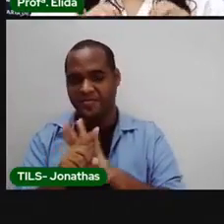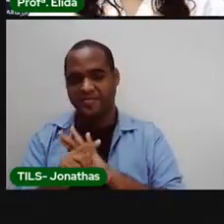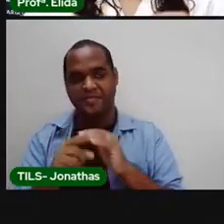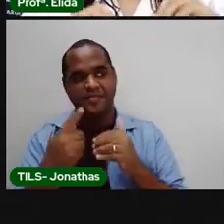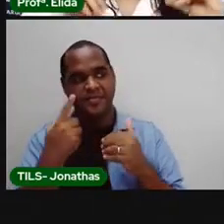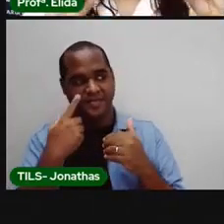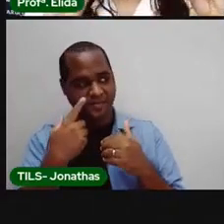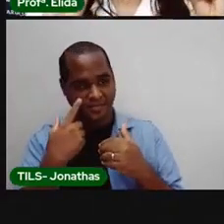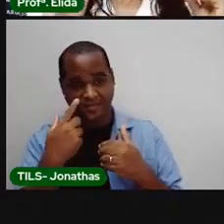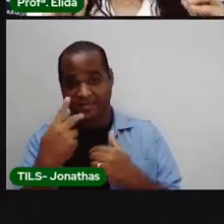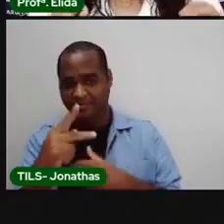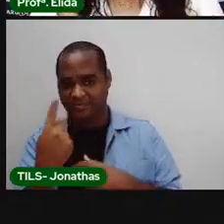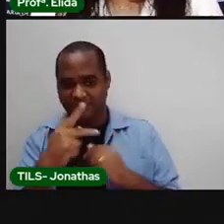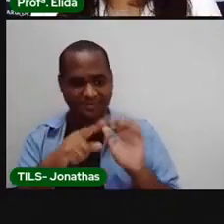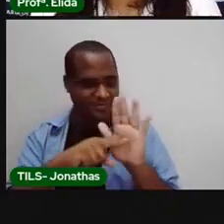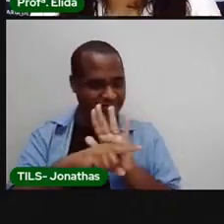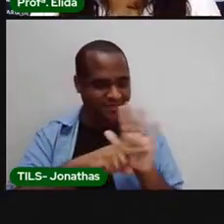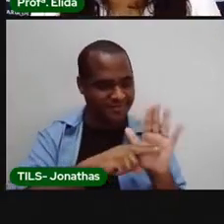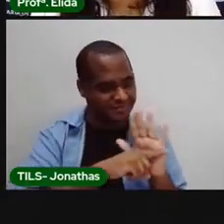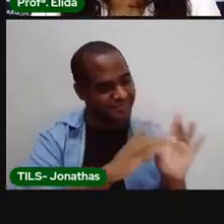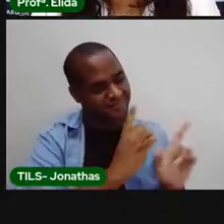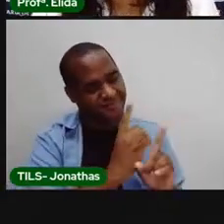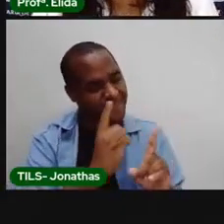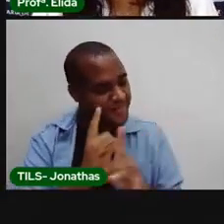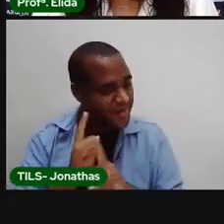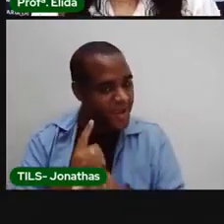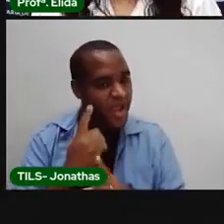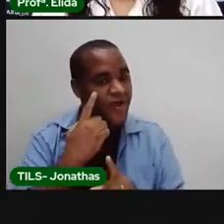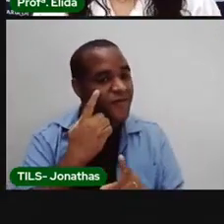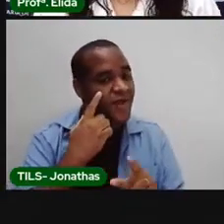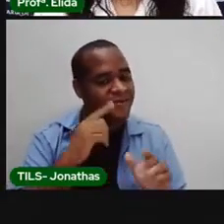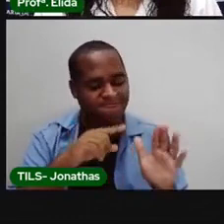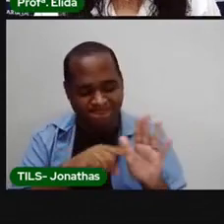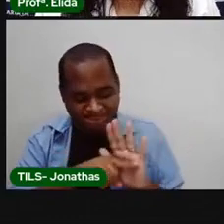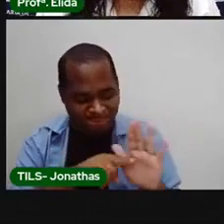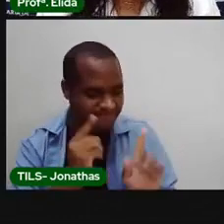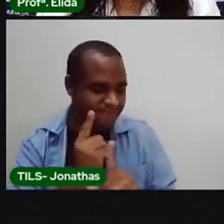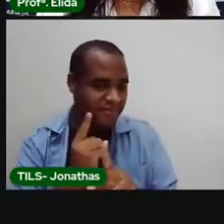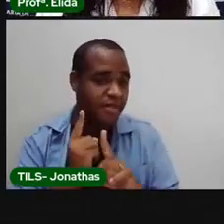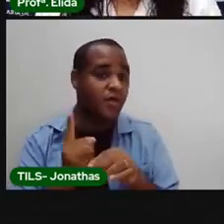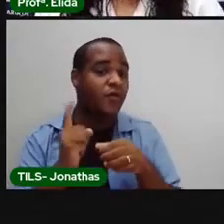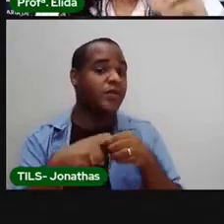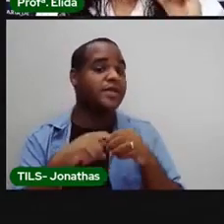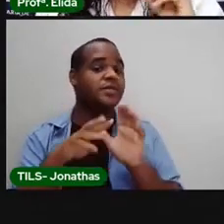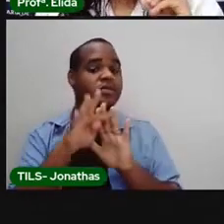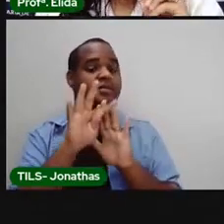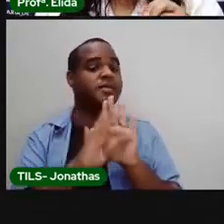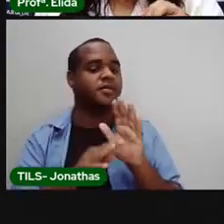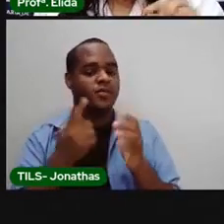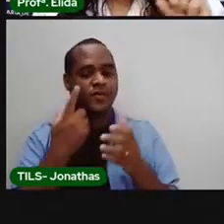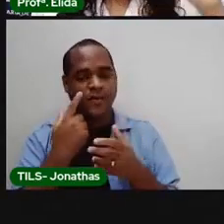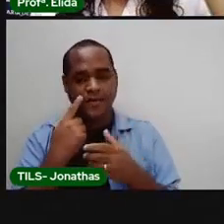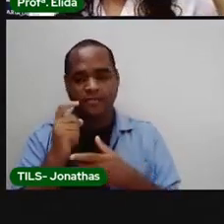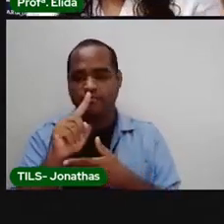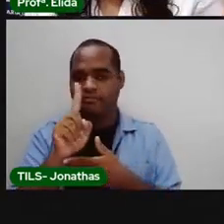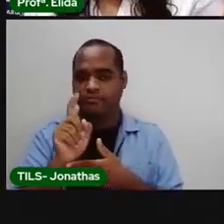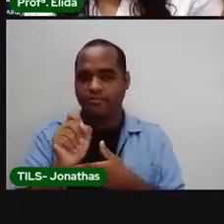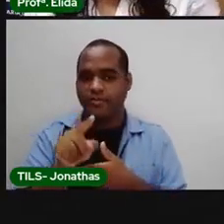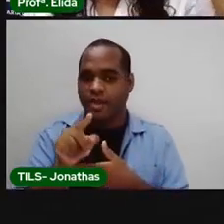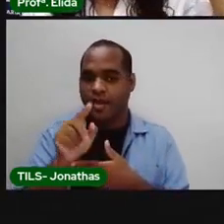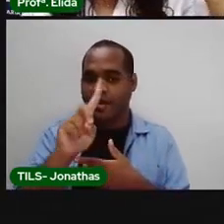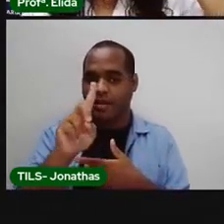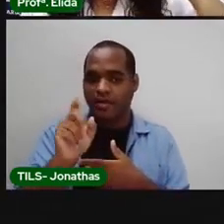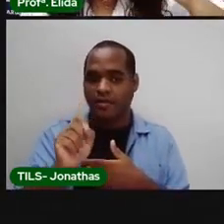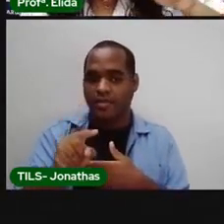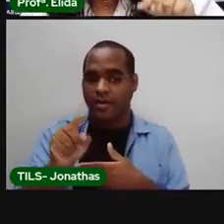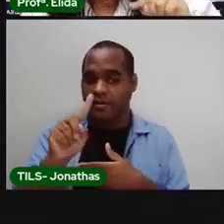Você, que é o investigador e detetive do texto, vai voltar lá, vai contar